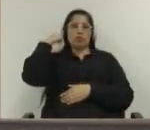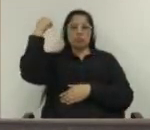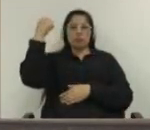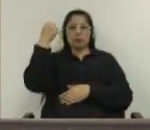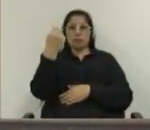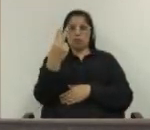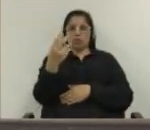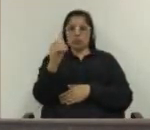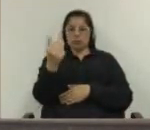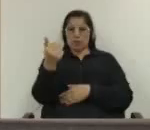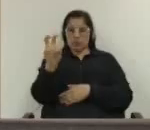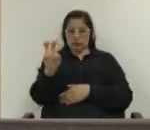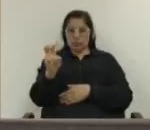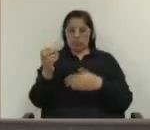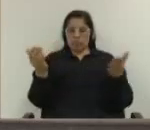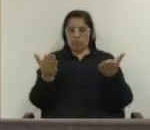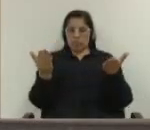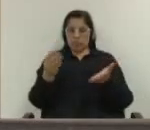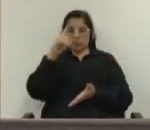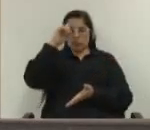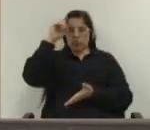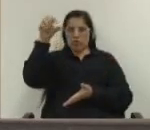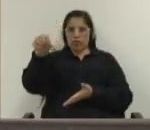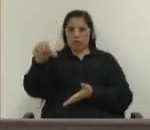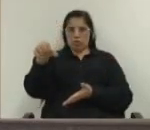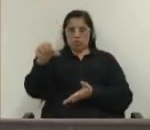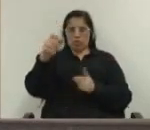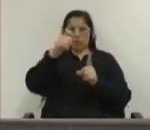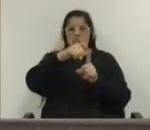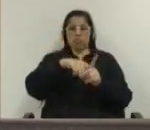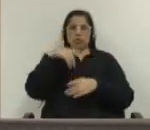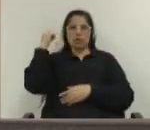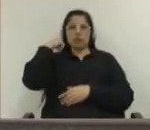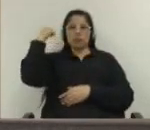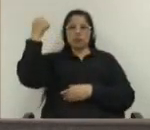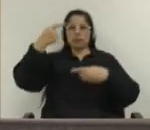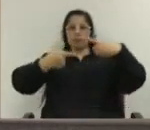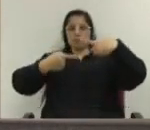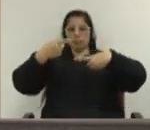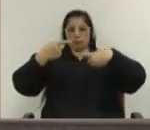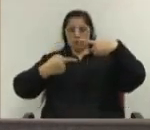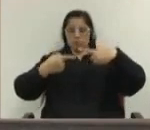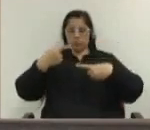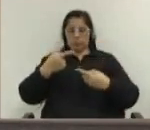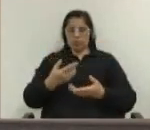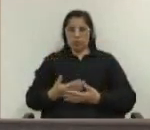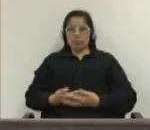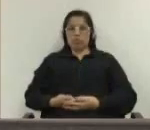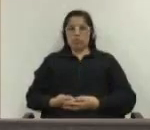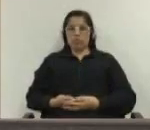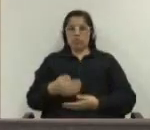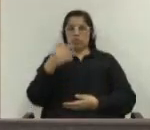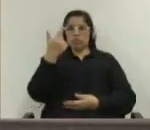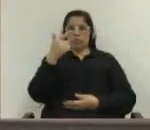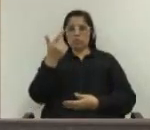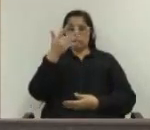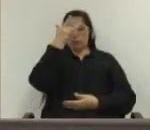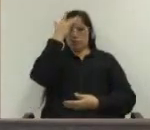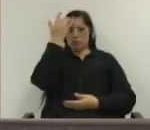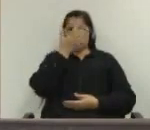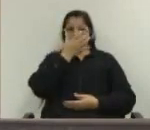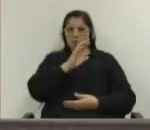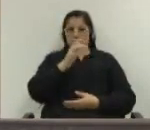ata do dia 9/4 de 2015. Está em discussão. Não havendo quem queira discutir,